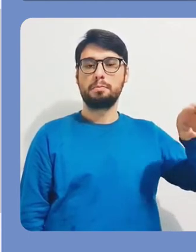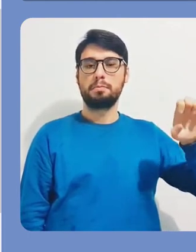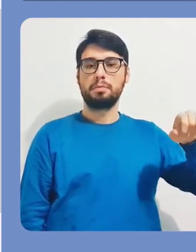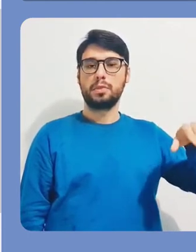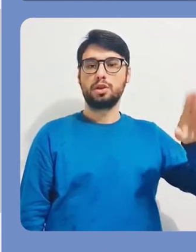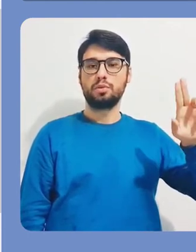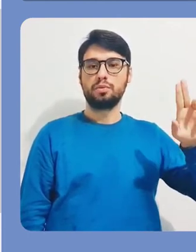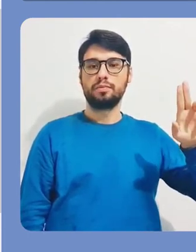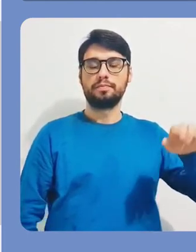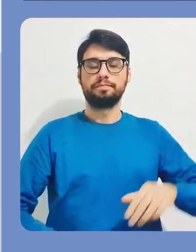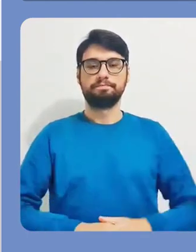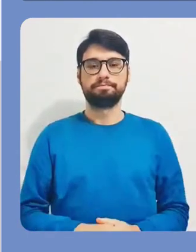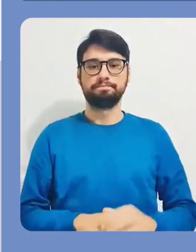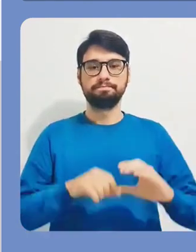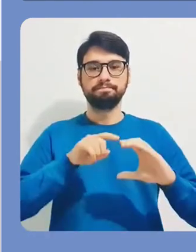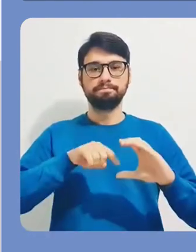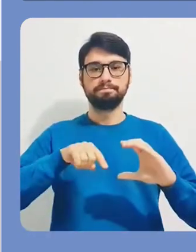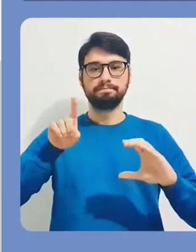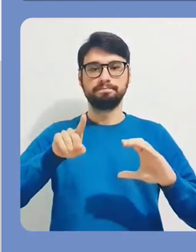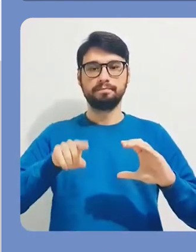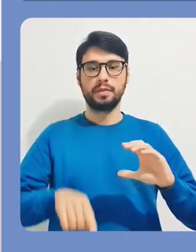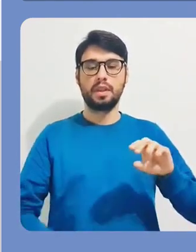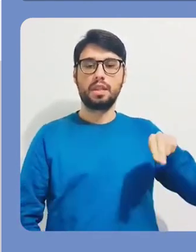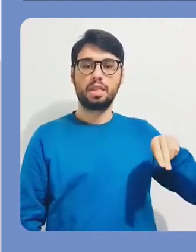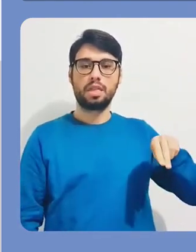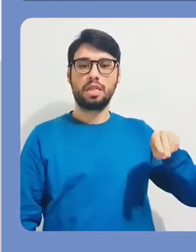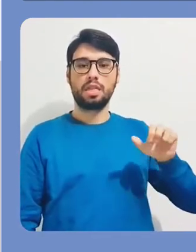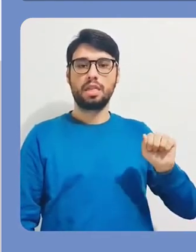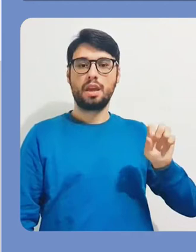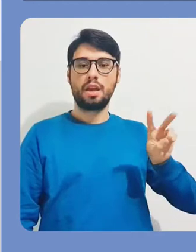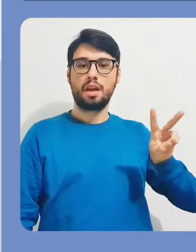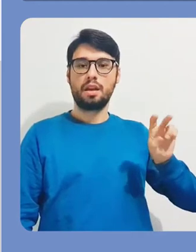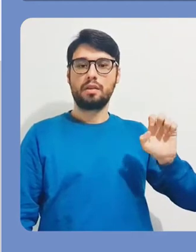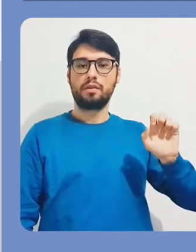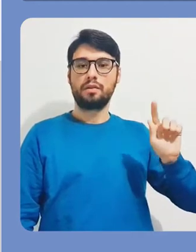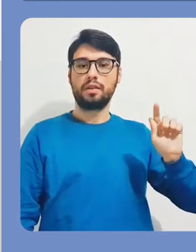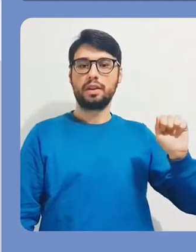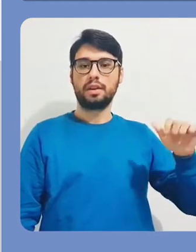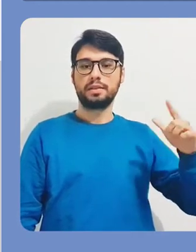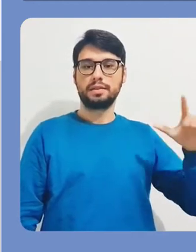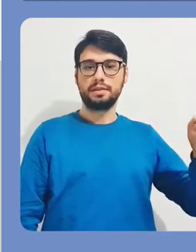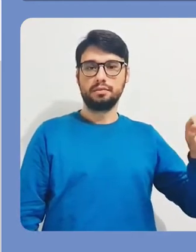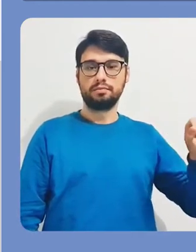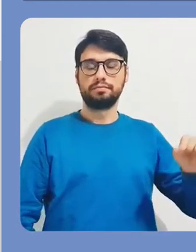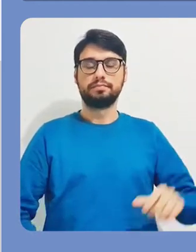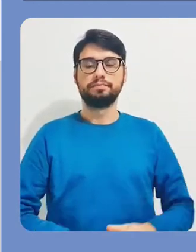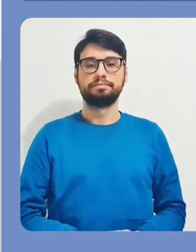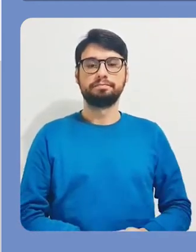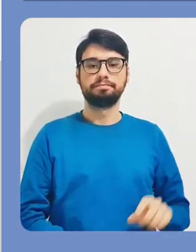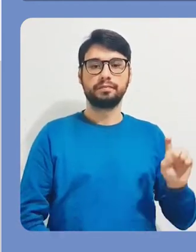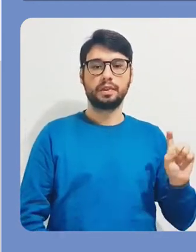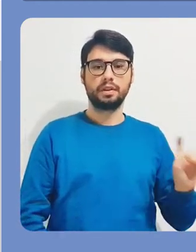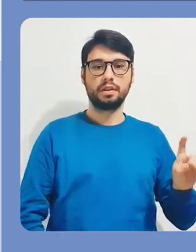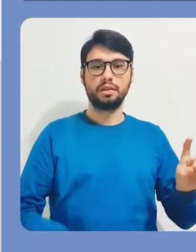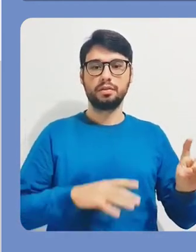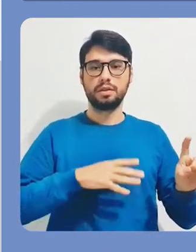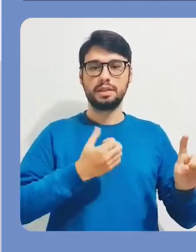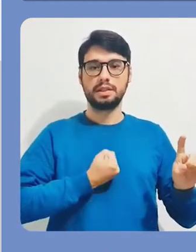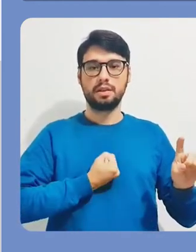Na função de configuração do menu, eu habilito a opção de navegação.